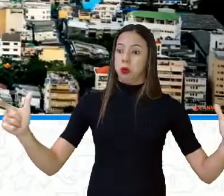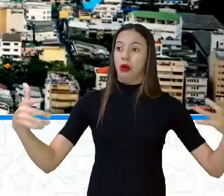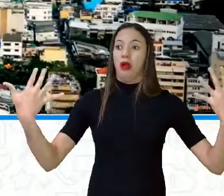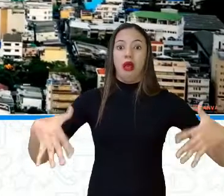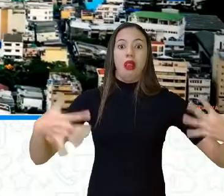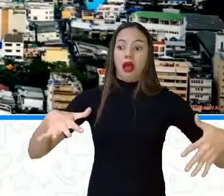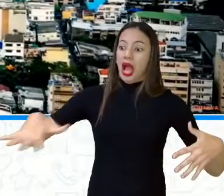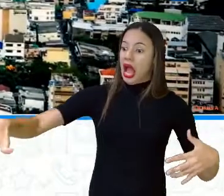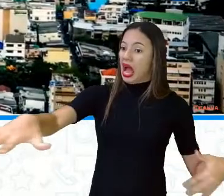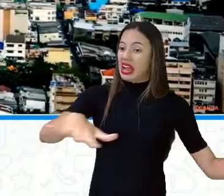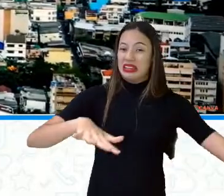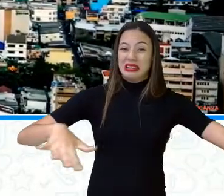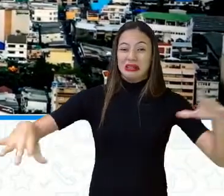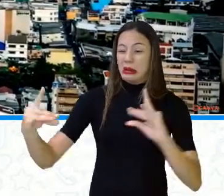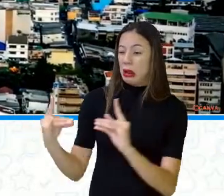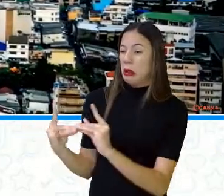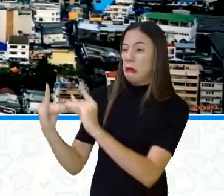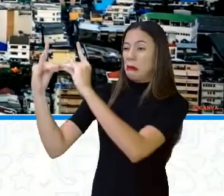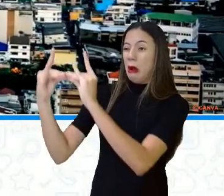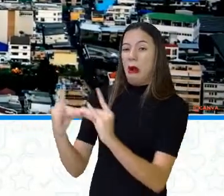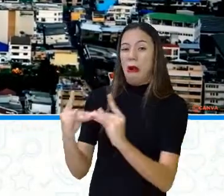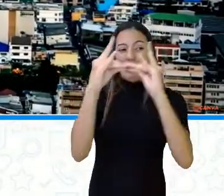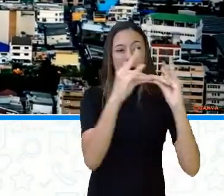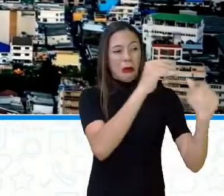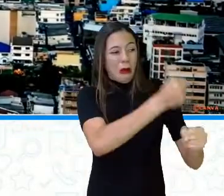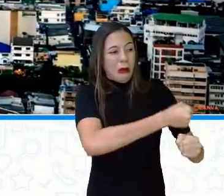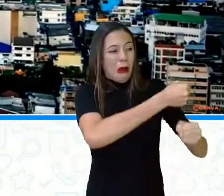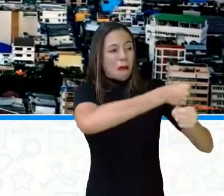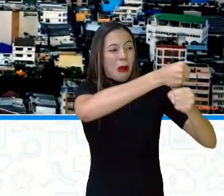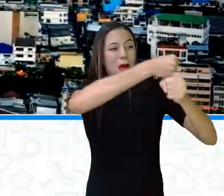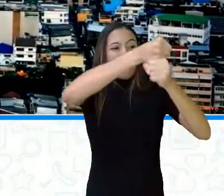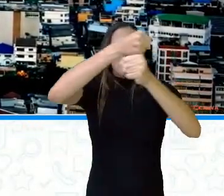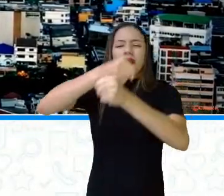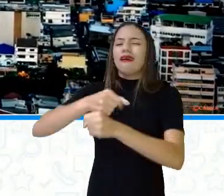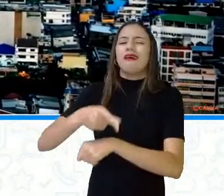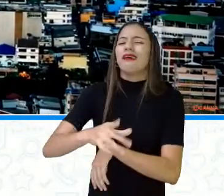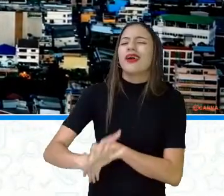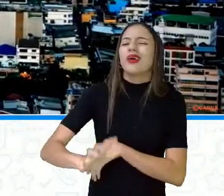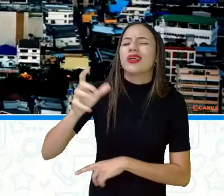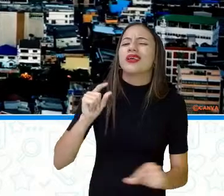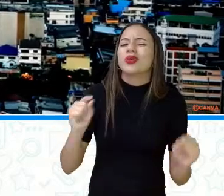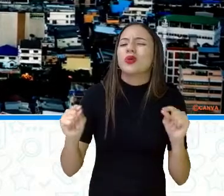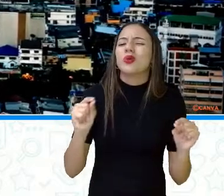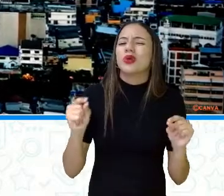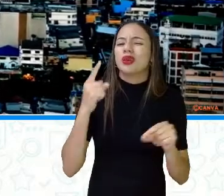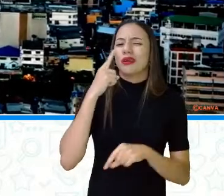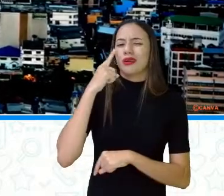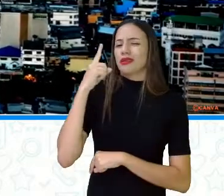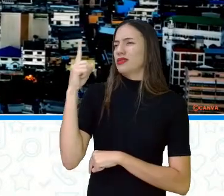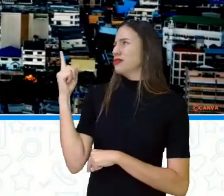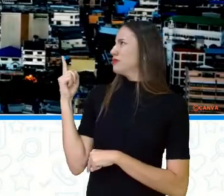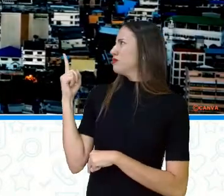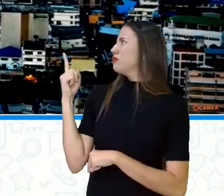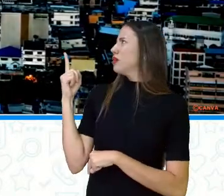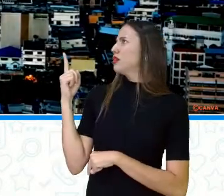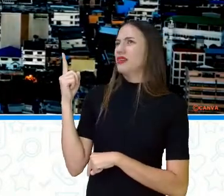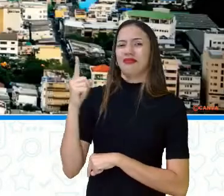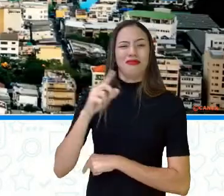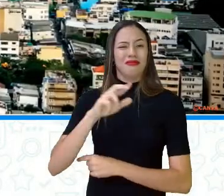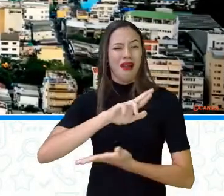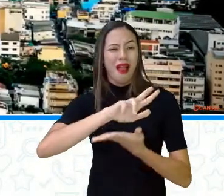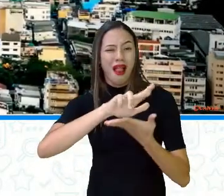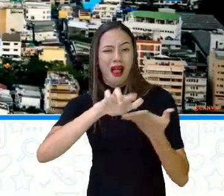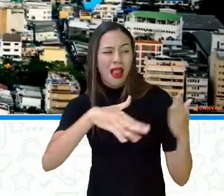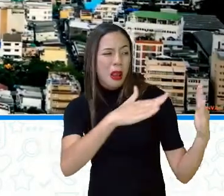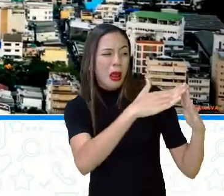áreas construídas, essa construção, muitas vezes, o que é que acontece? Nós vamos ter aí a presença de várias